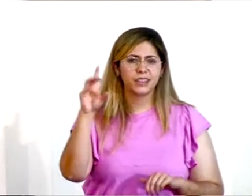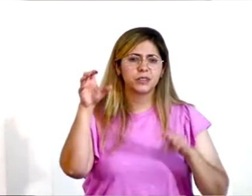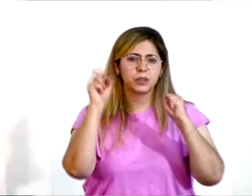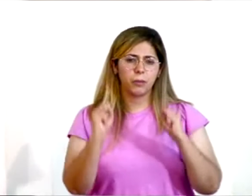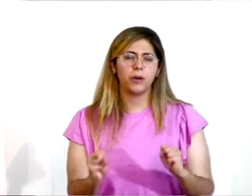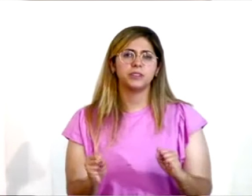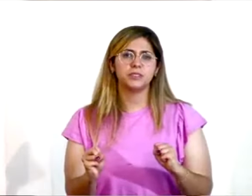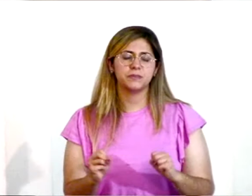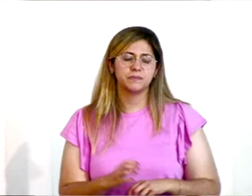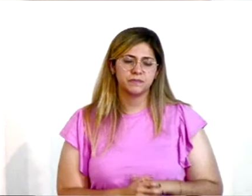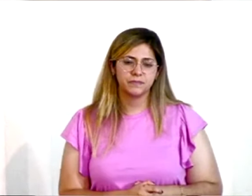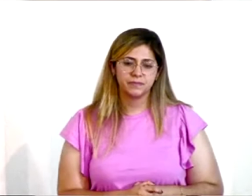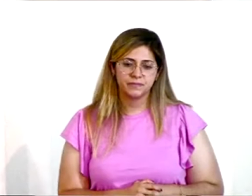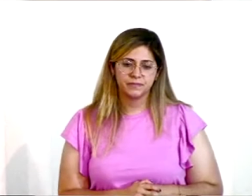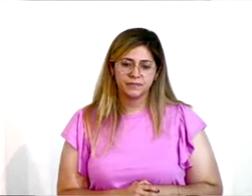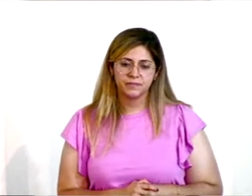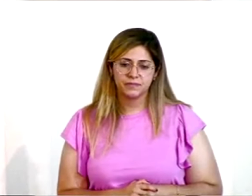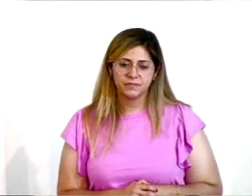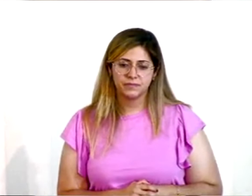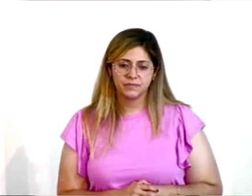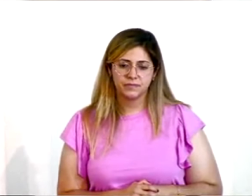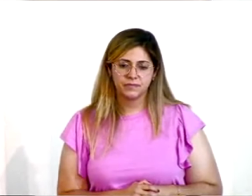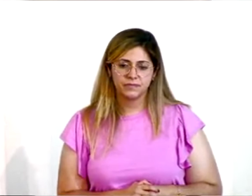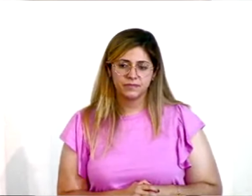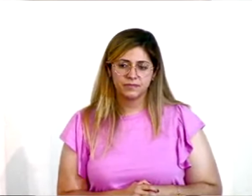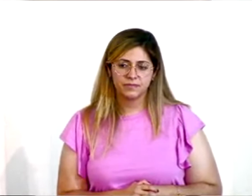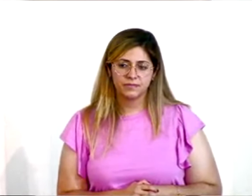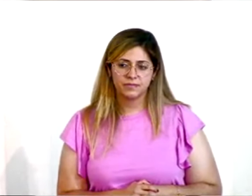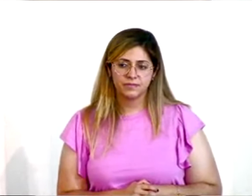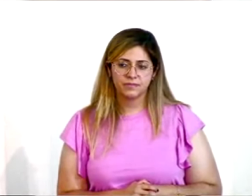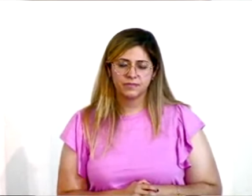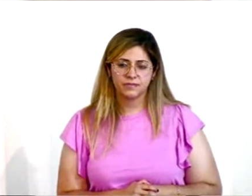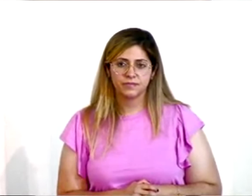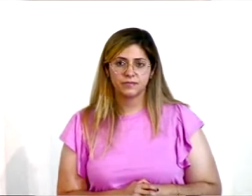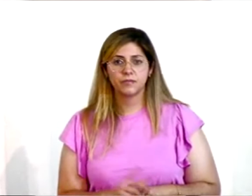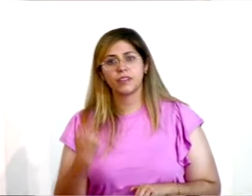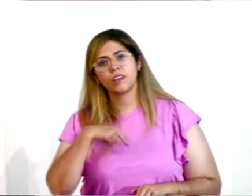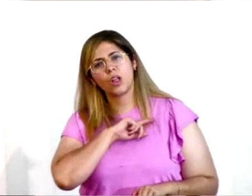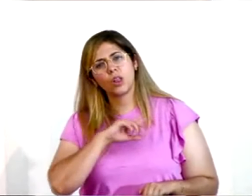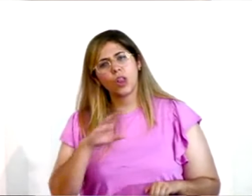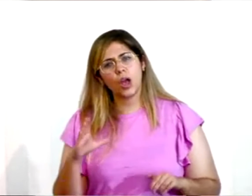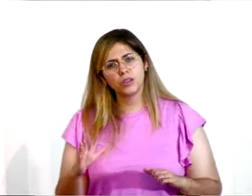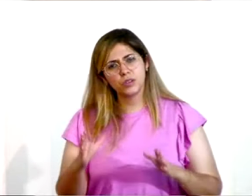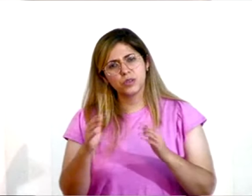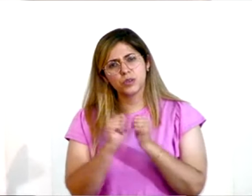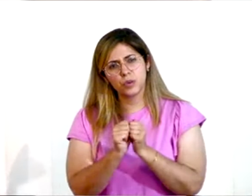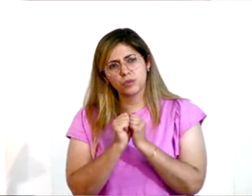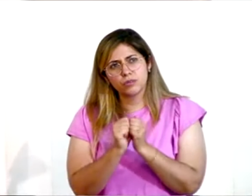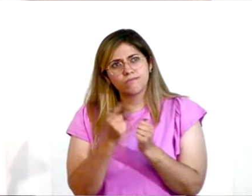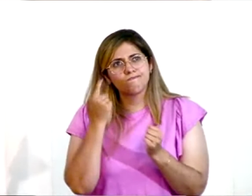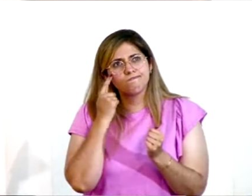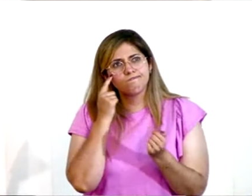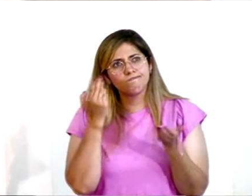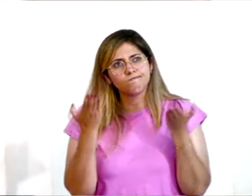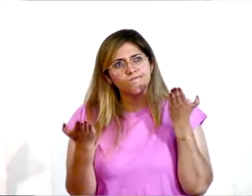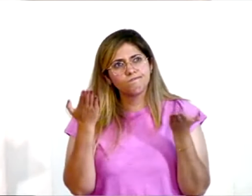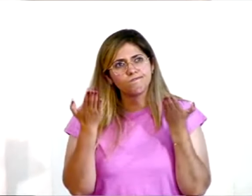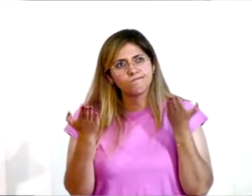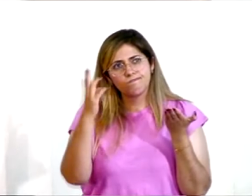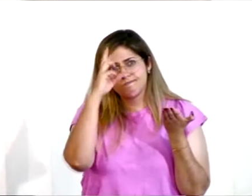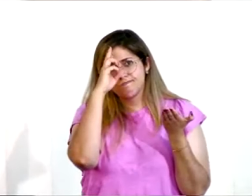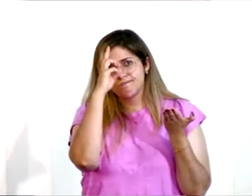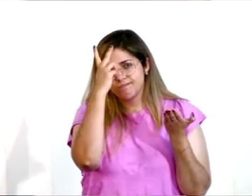pode chegar. Avalie, por favor, avaliemos juntos a nossa conversão. Deixa eu lhe falar de